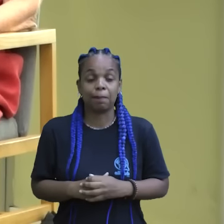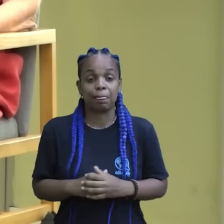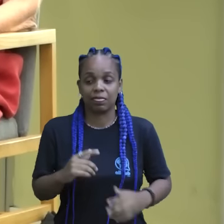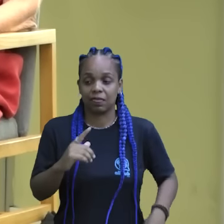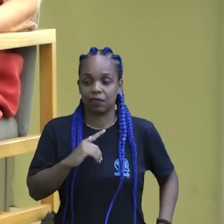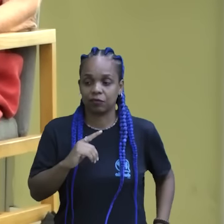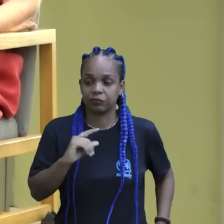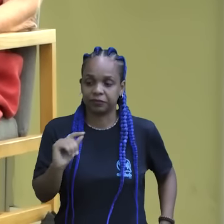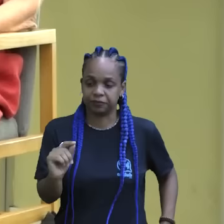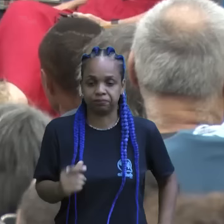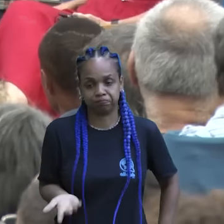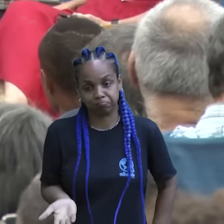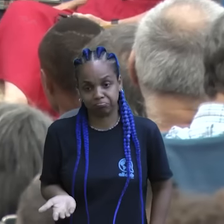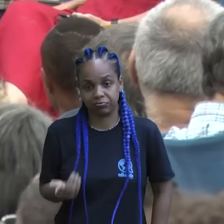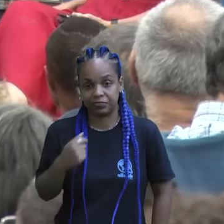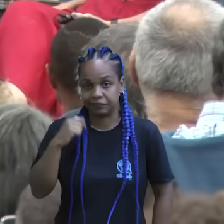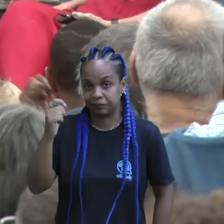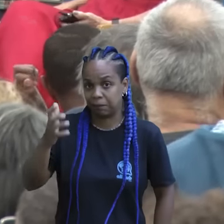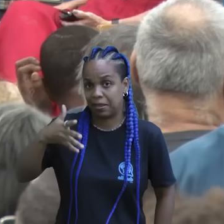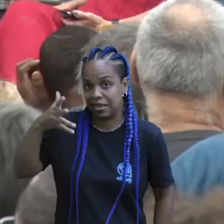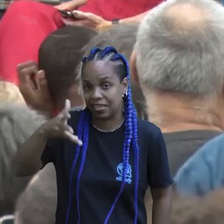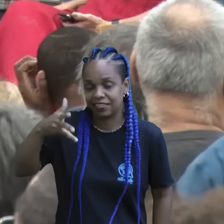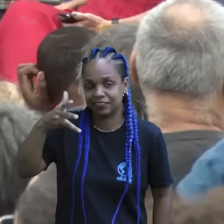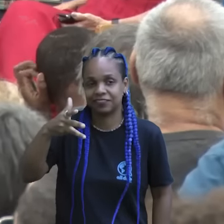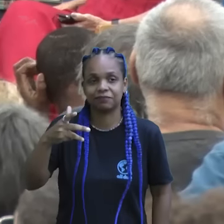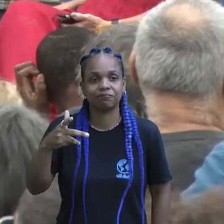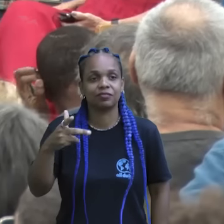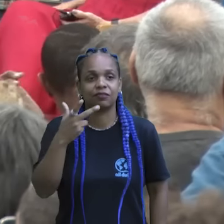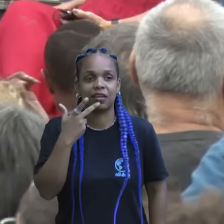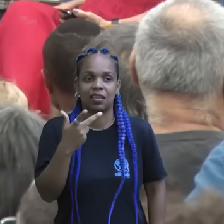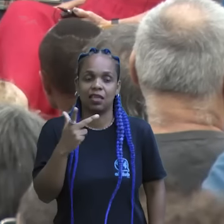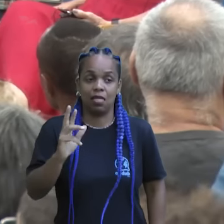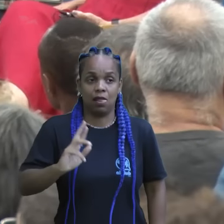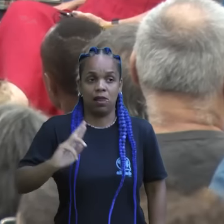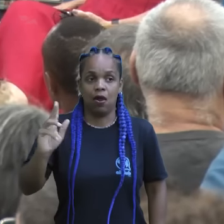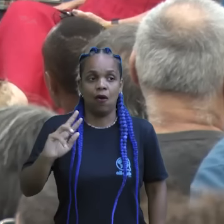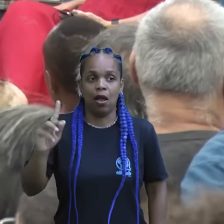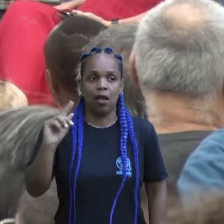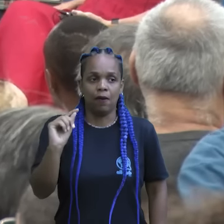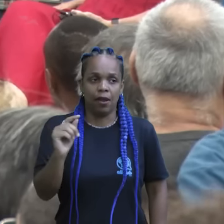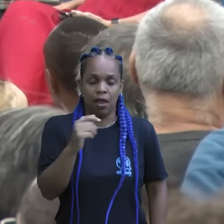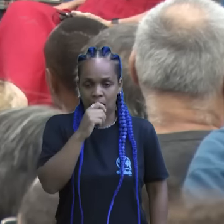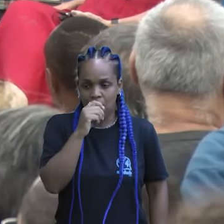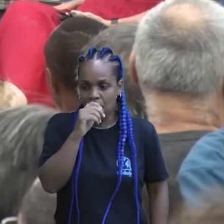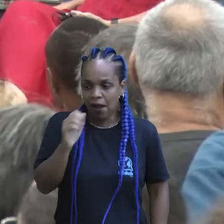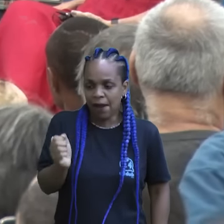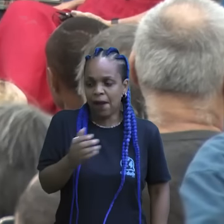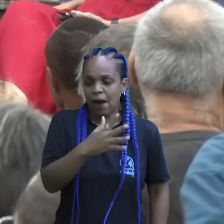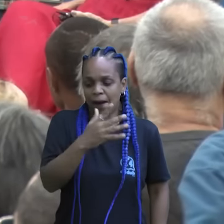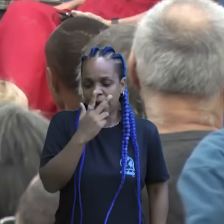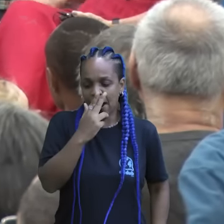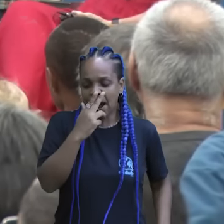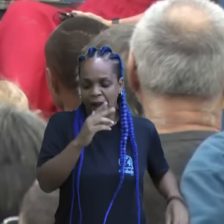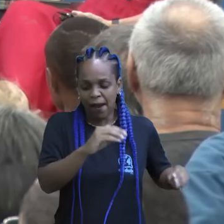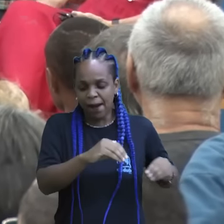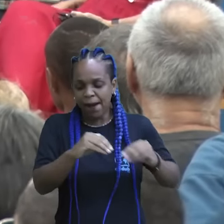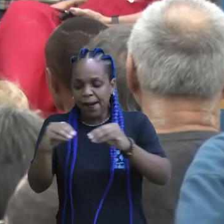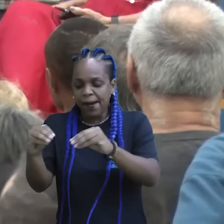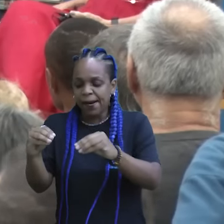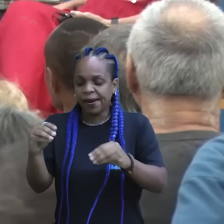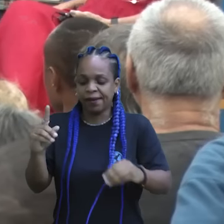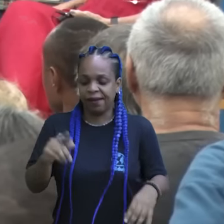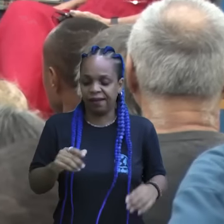o deslocamento dele. Né? E é isso que ele diz em relação a esse momento. Né? Quando ele faz uma carta, que está bonita